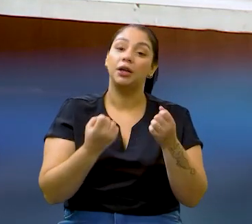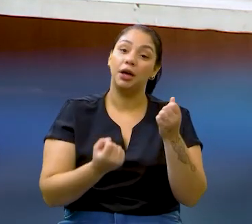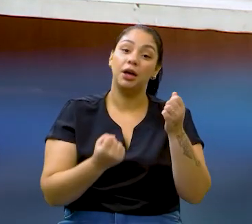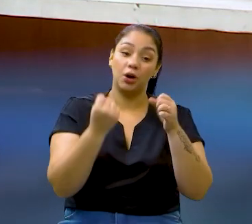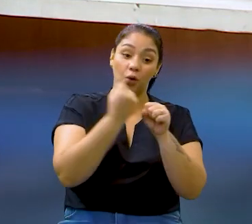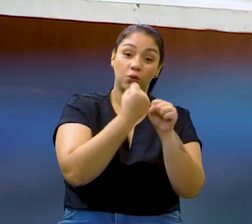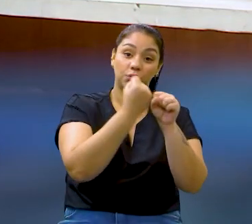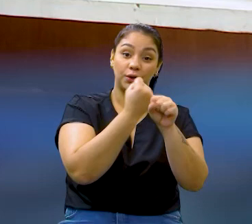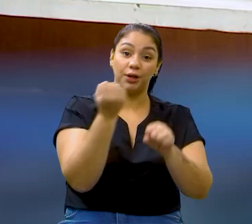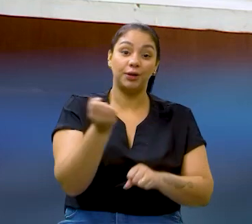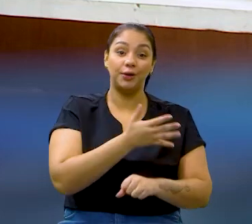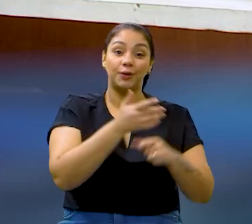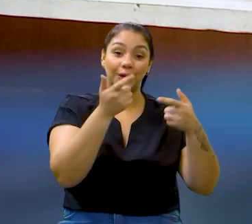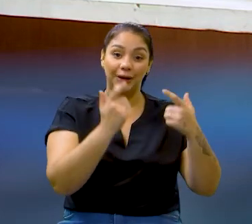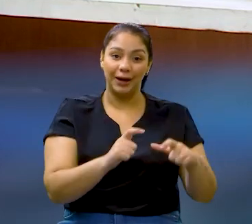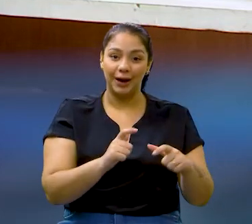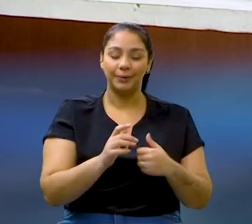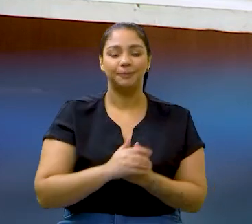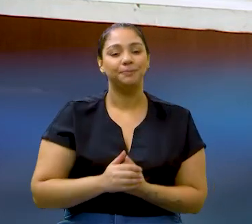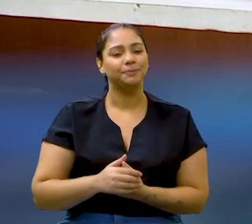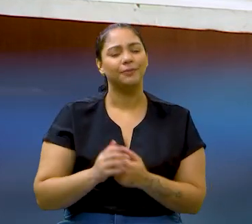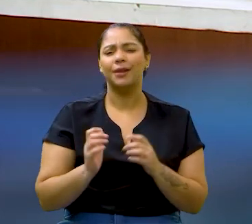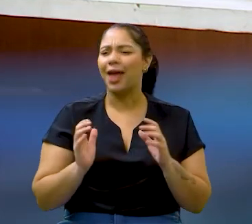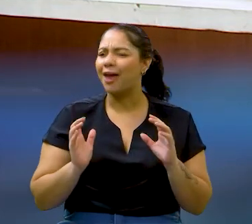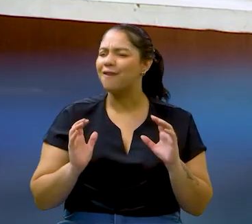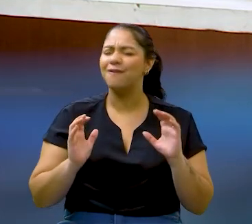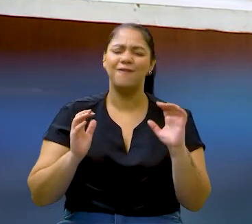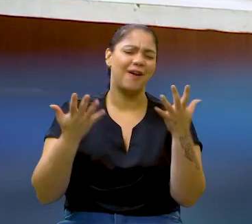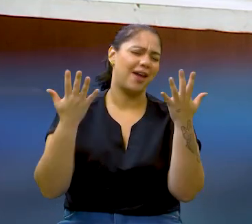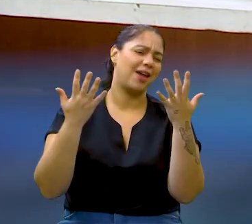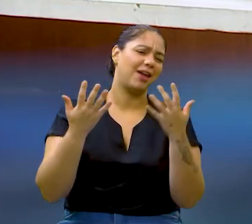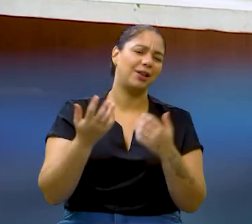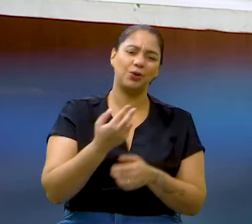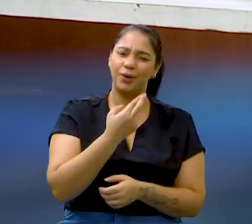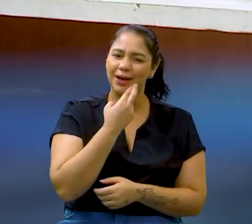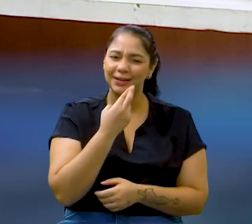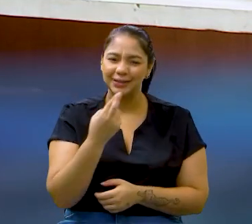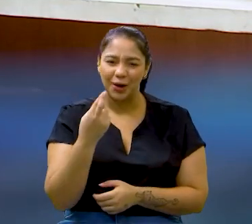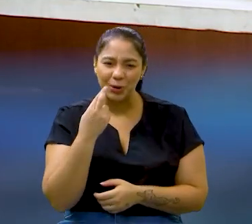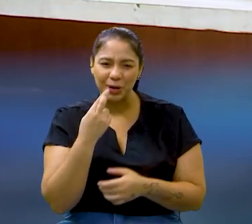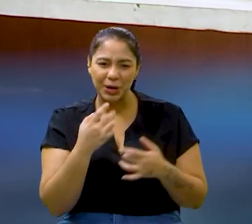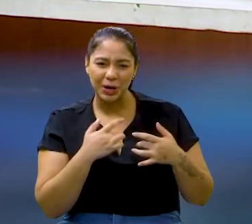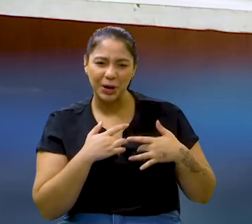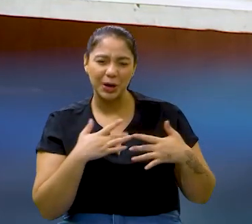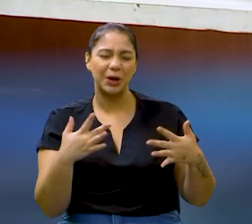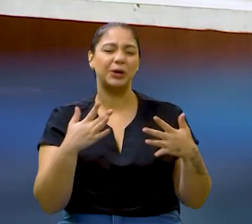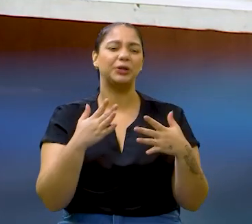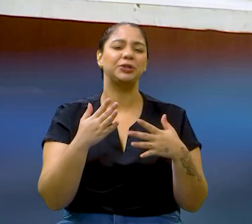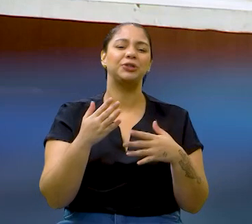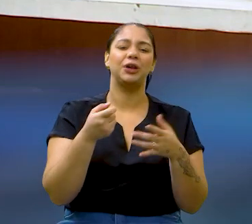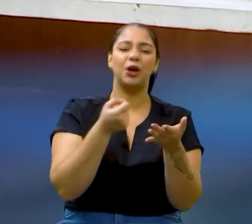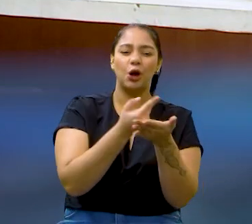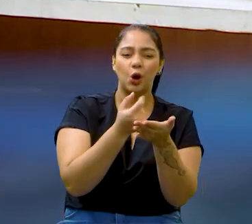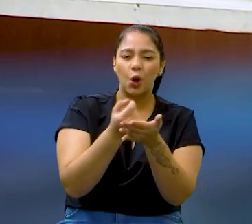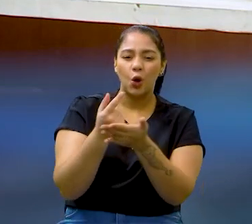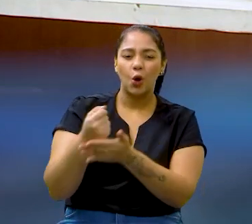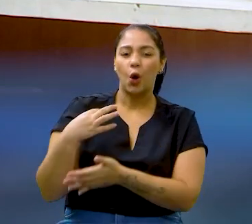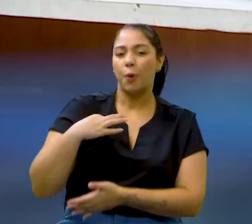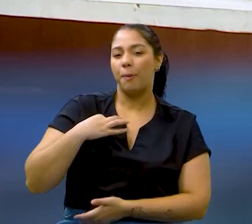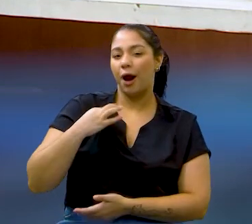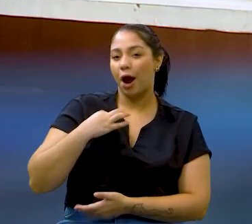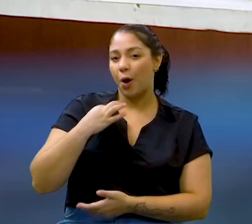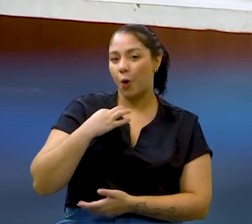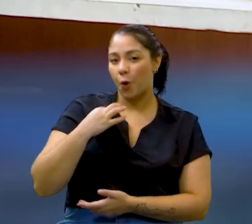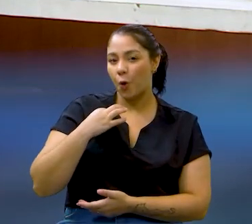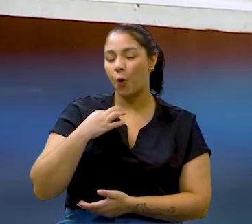nova sede aqui. Foram muitos eventos, muitos jantares, muitos bazares, né, para a gente poder,